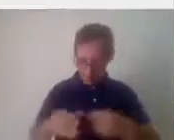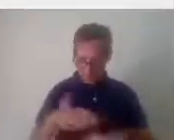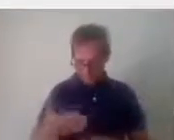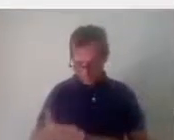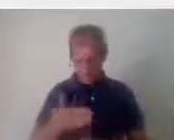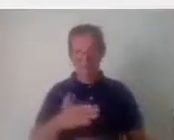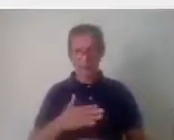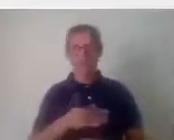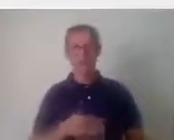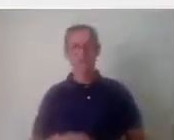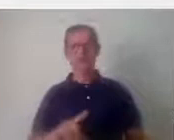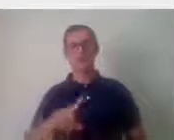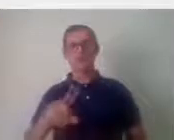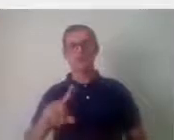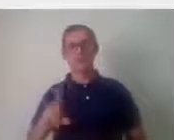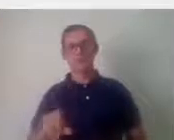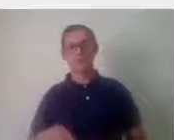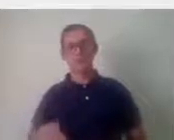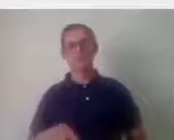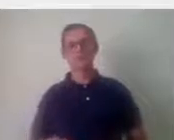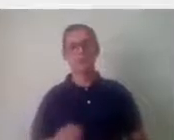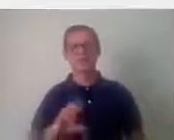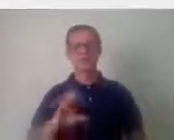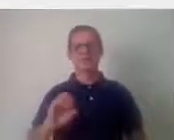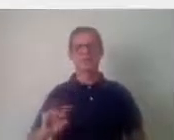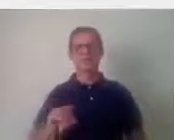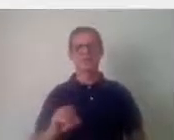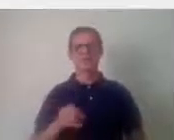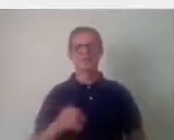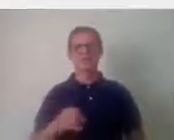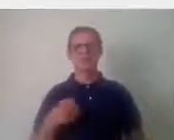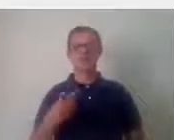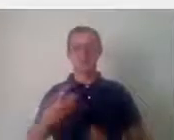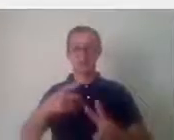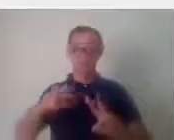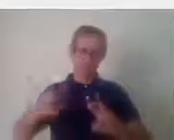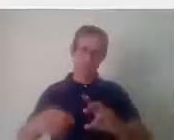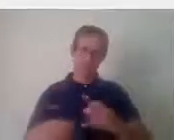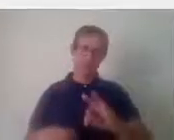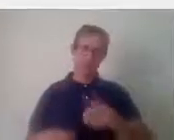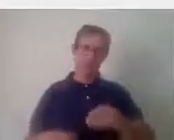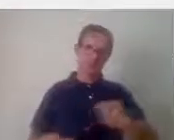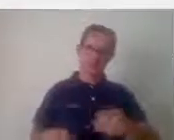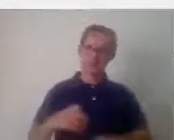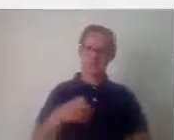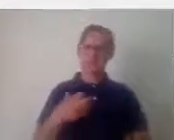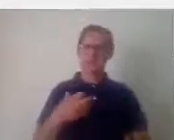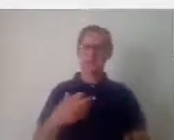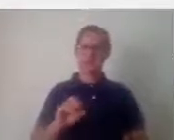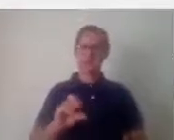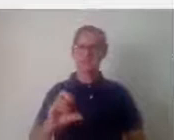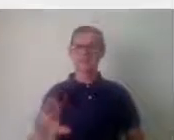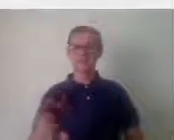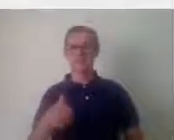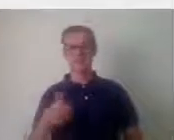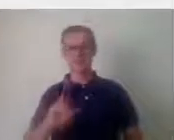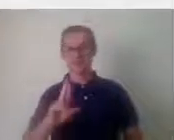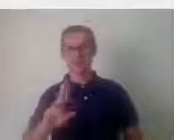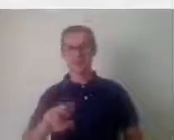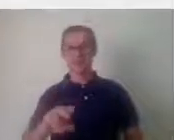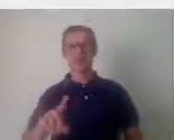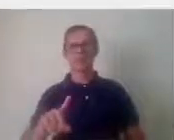a nossa integral vai ser de 0 a 2π em relação a θ, de 0 a 6 em relação a r,